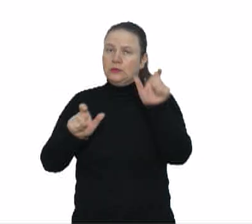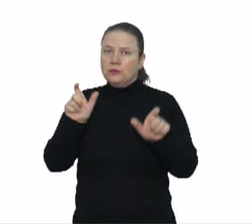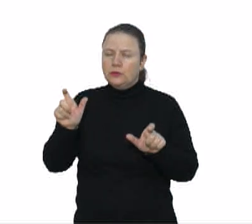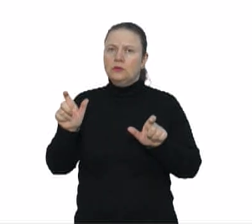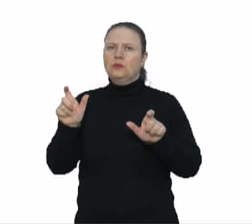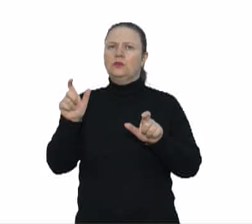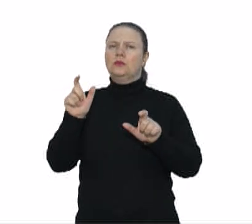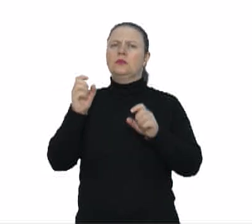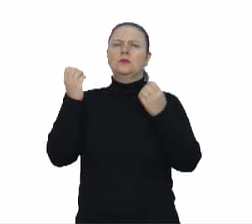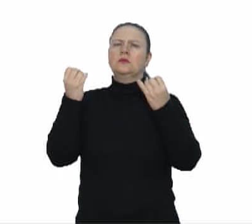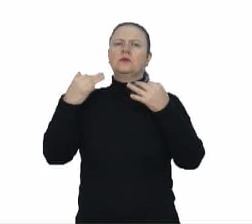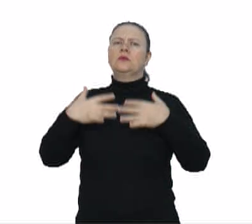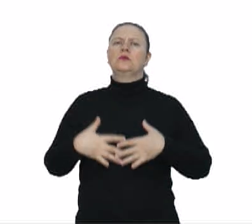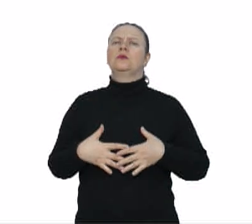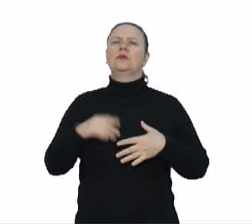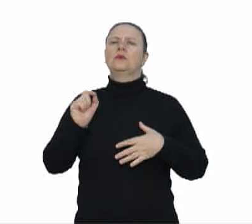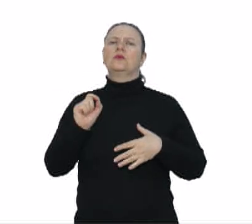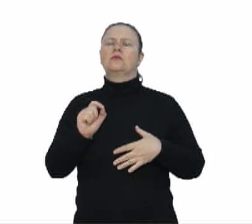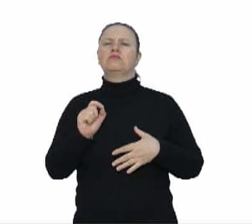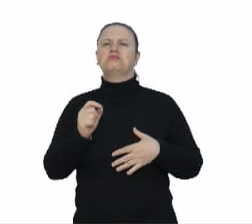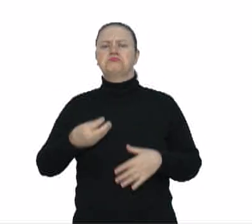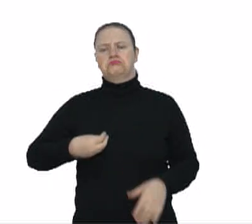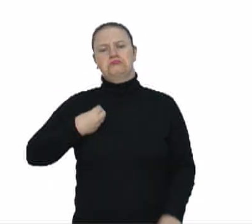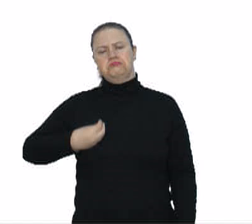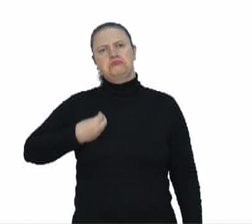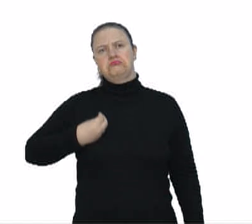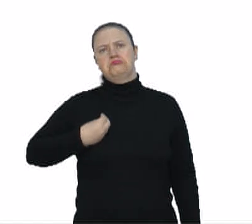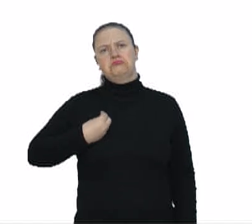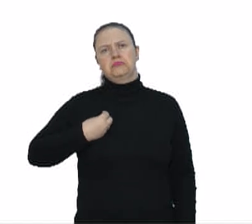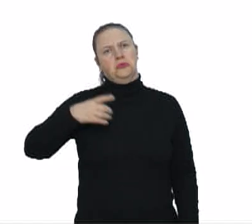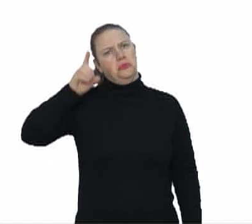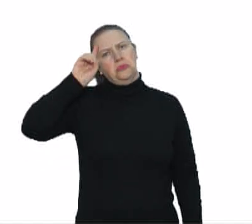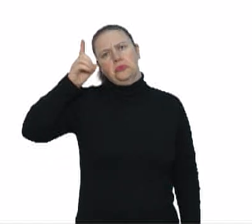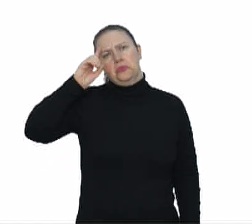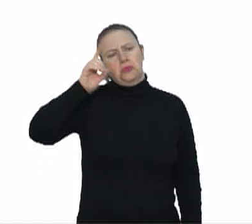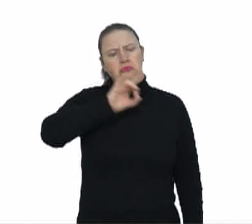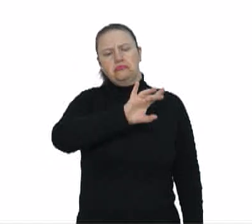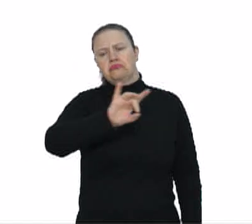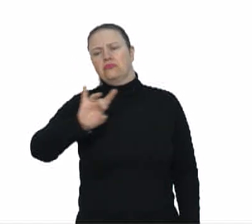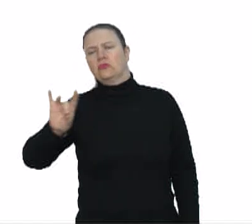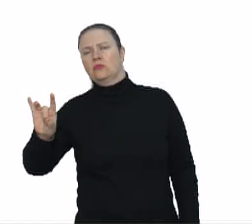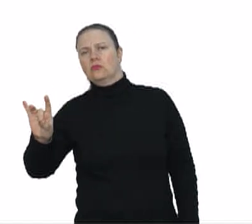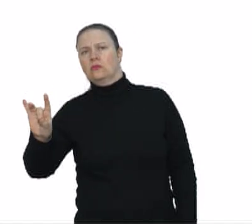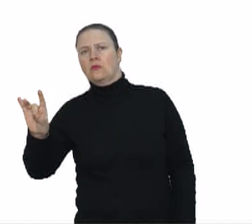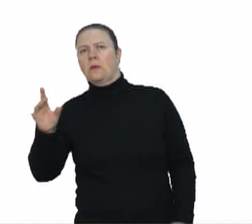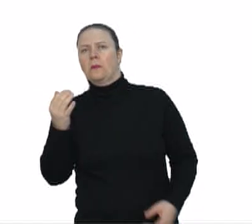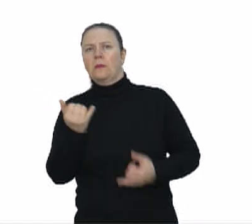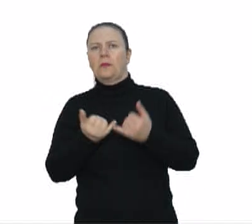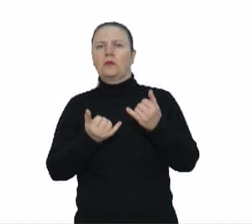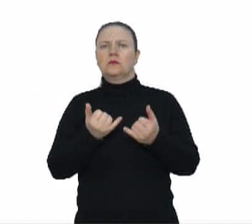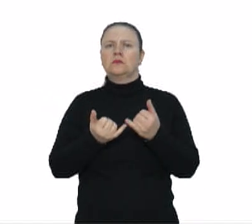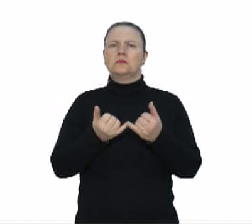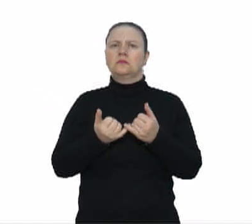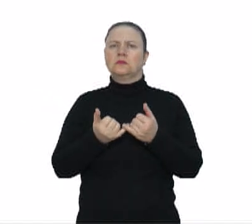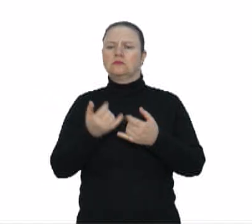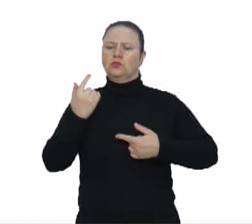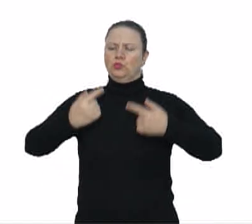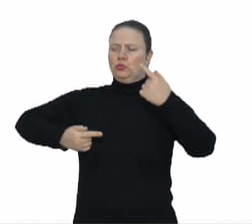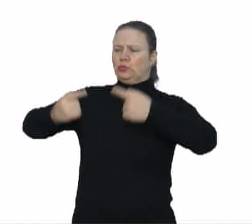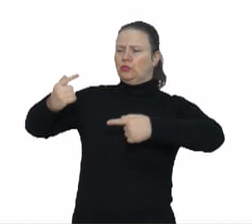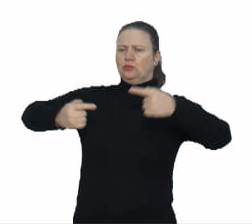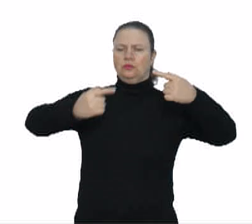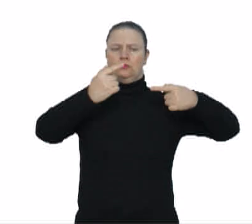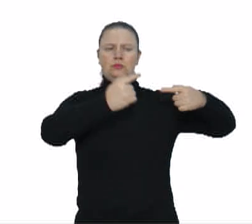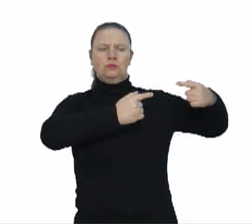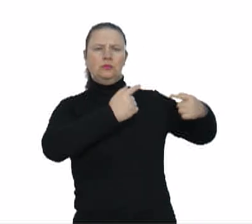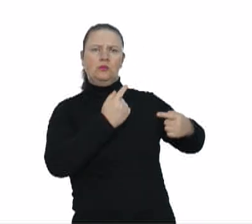as questões ao seu entorno, né, meio que unindo todas as discussões da época numa figura só,